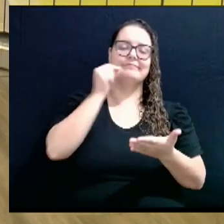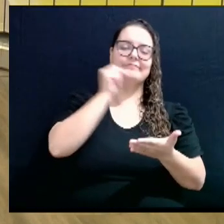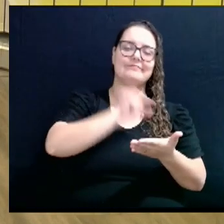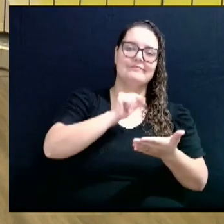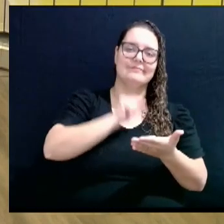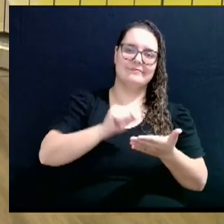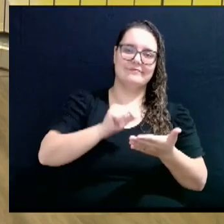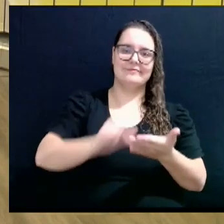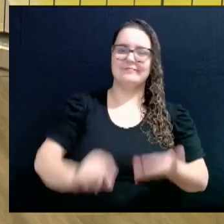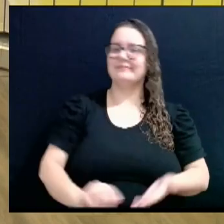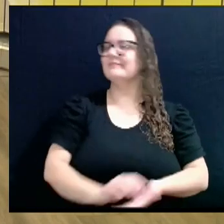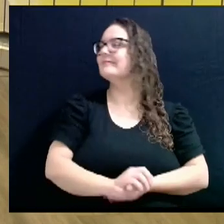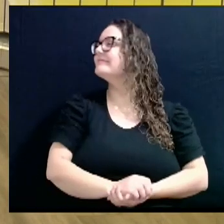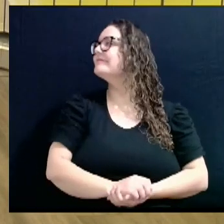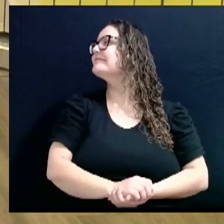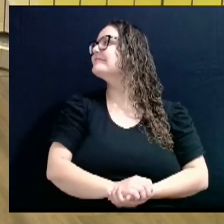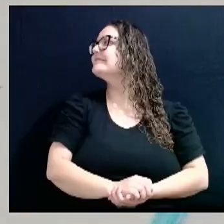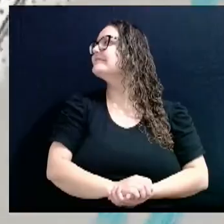Ponta do Lápis.